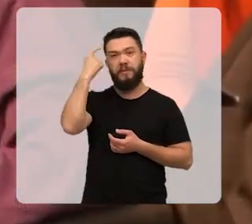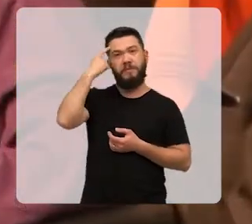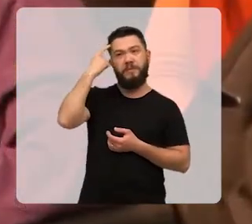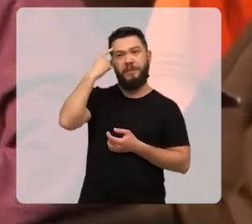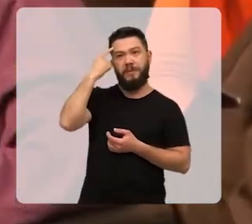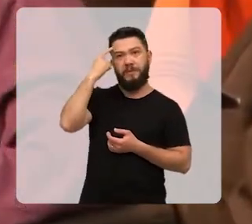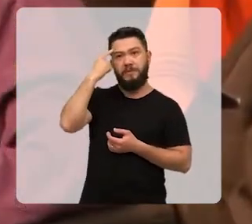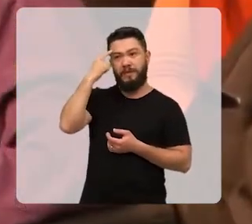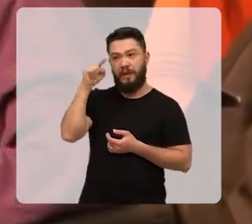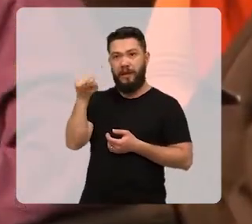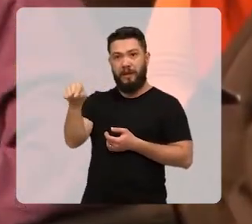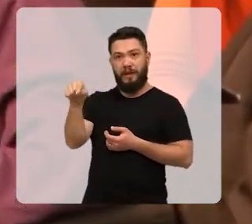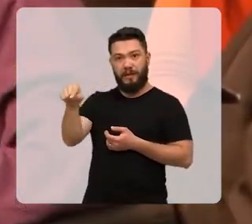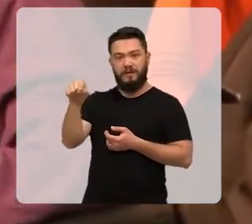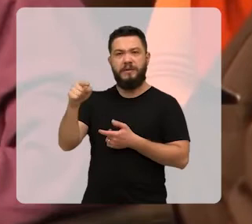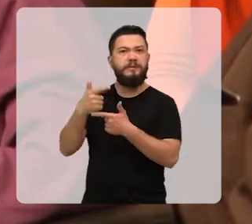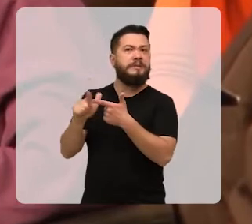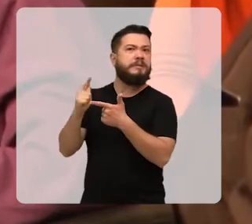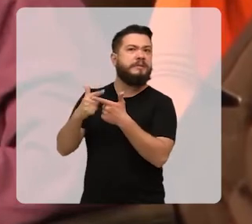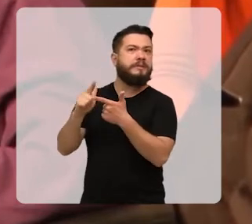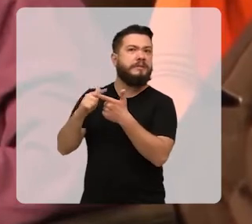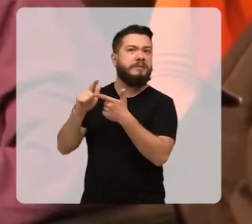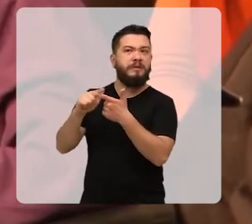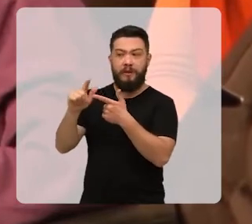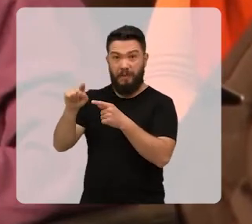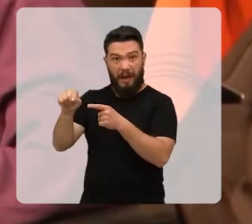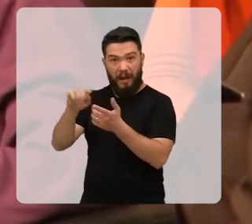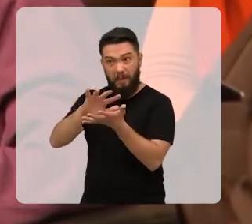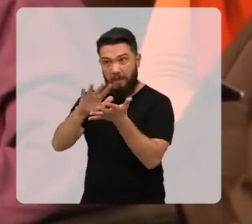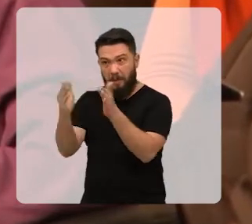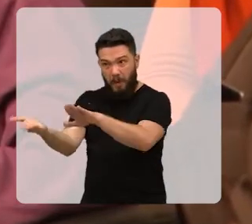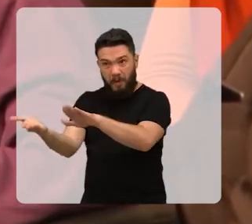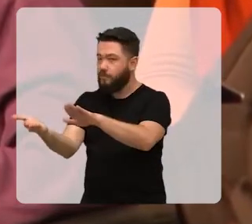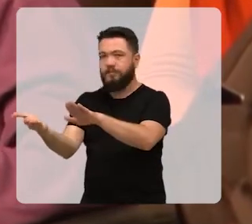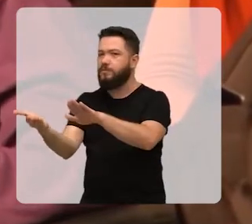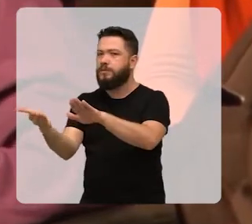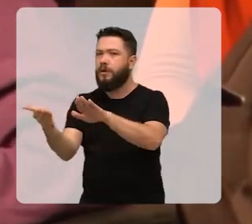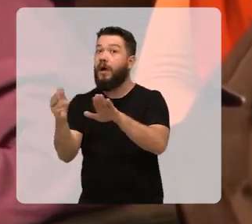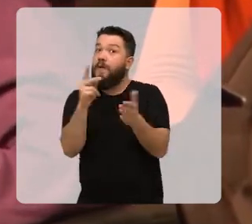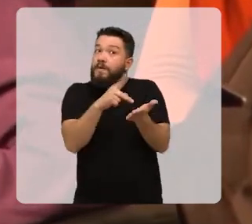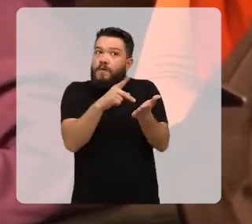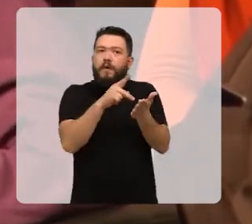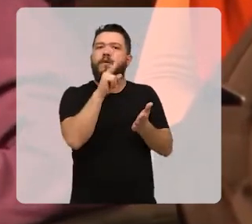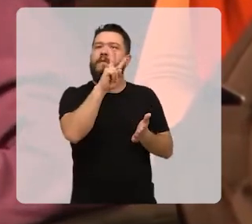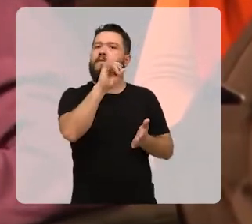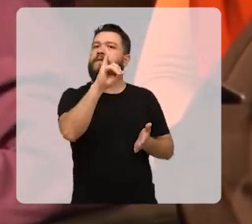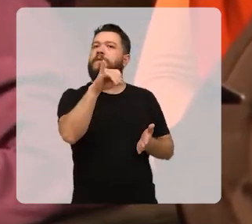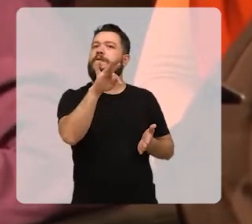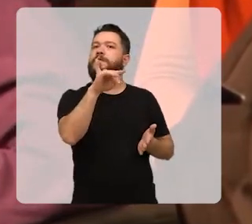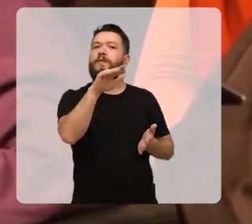verdadeiras vítimas são os que sobreviveram, porque têm que conviver...